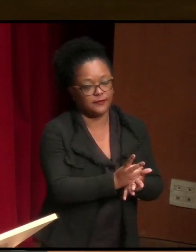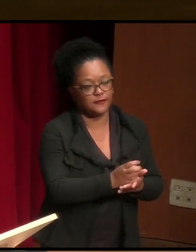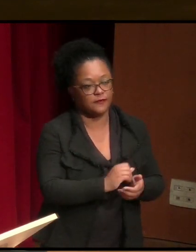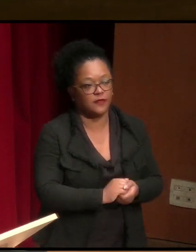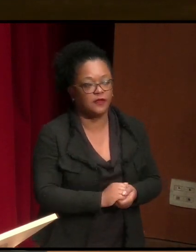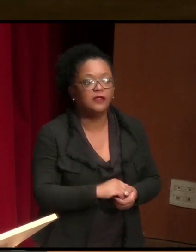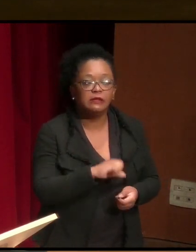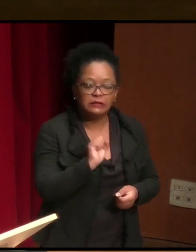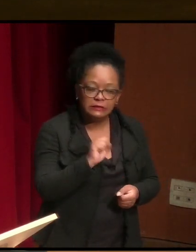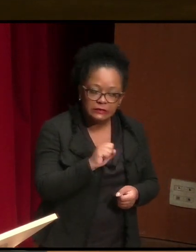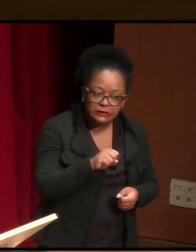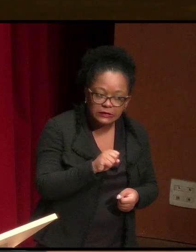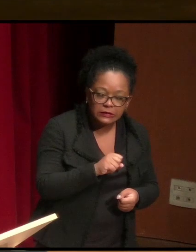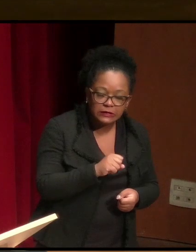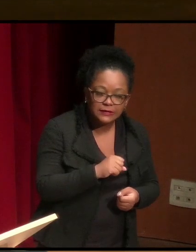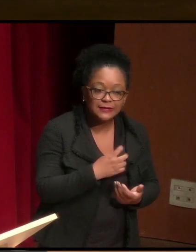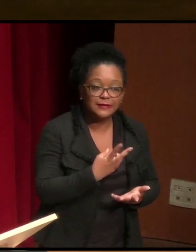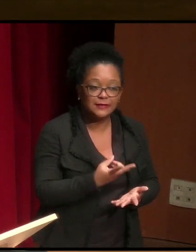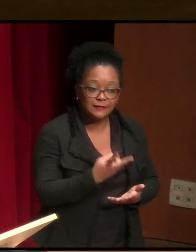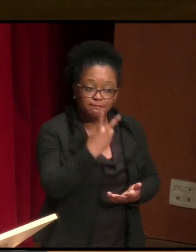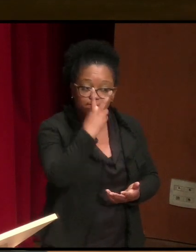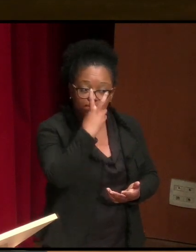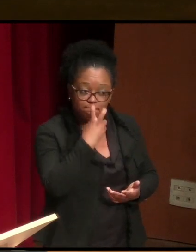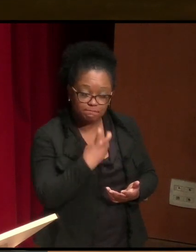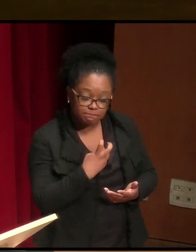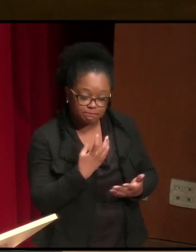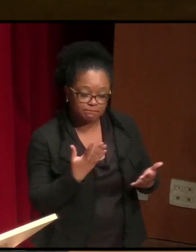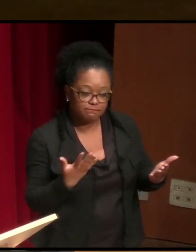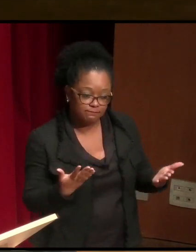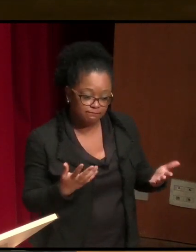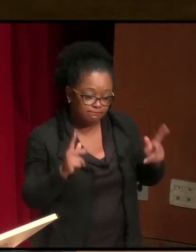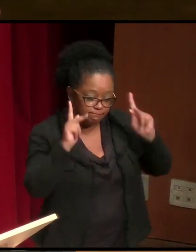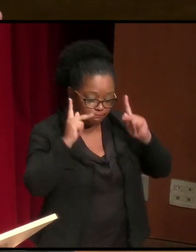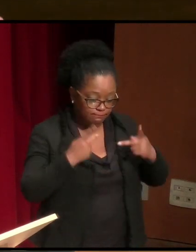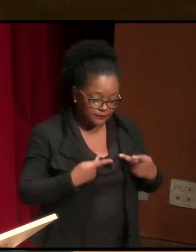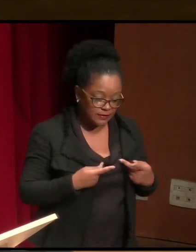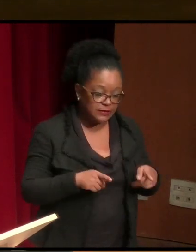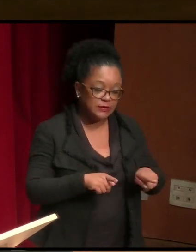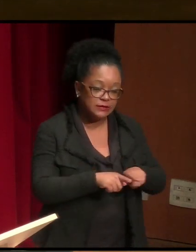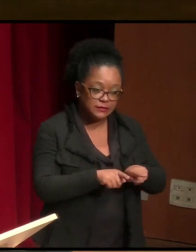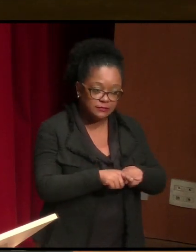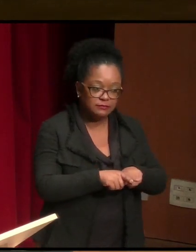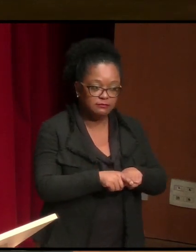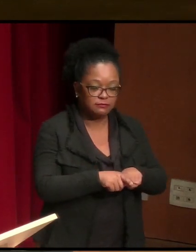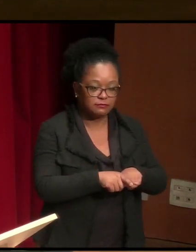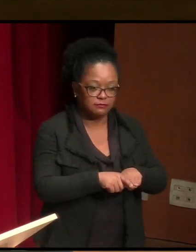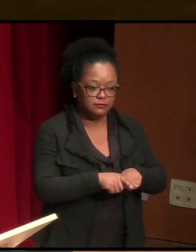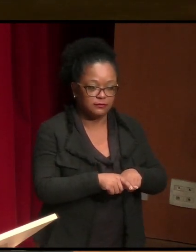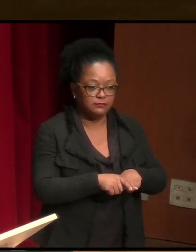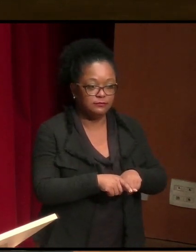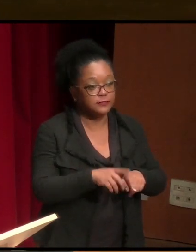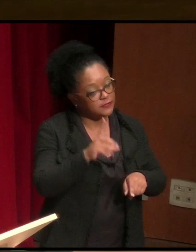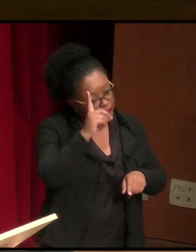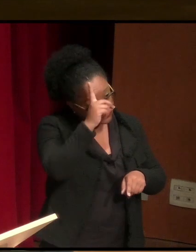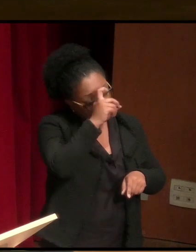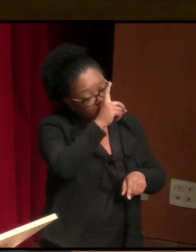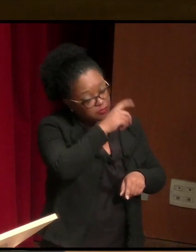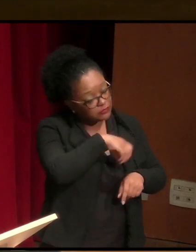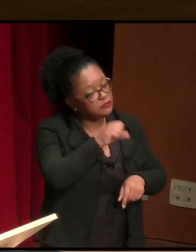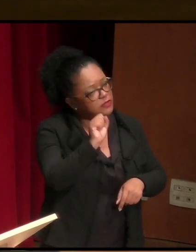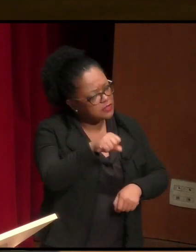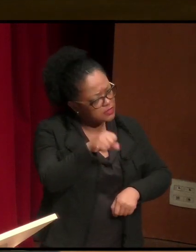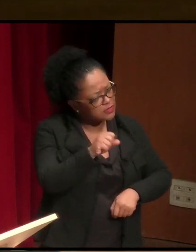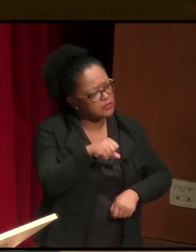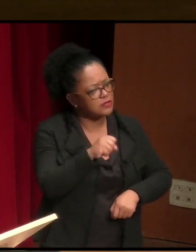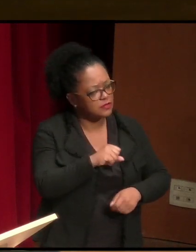é óbvio que a cegueira, como dentre as tantas condições humanas, também é um fenômeno que por vezes te afeta, que por vezes